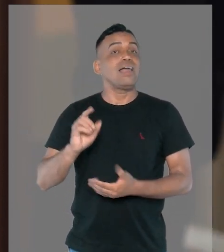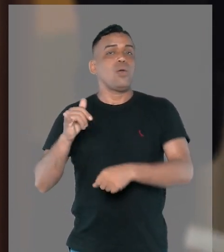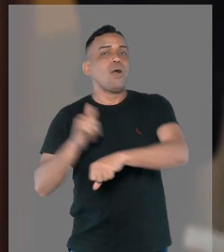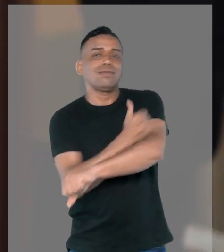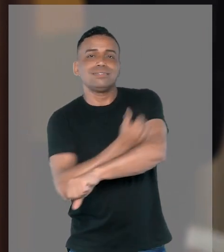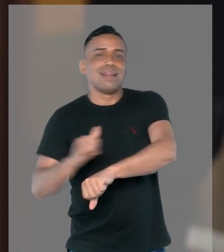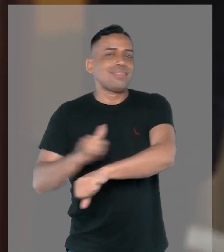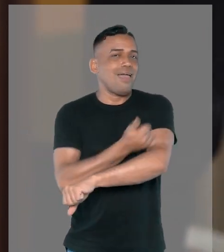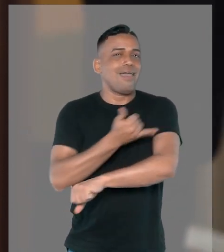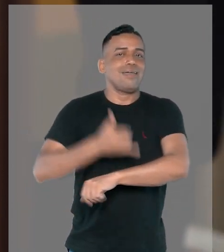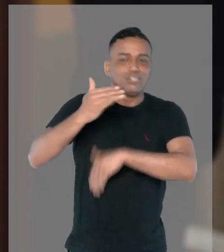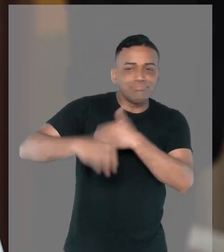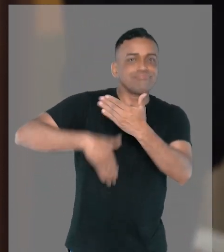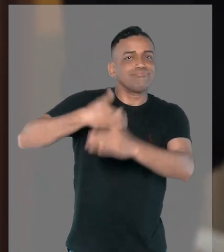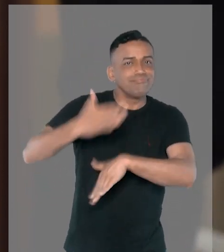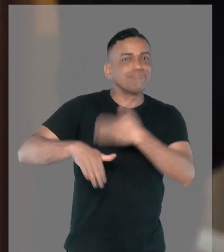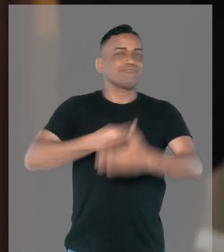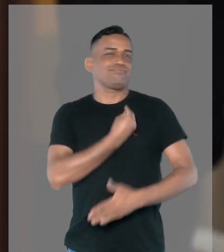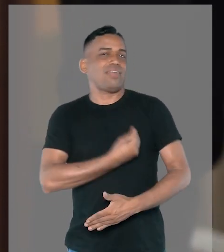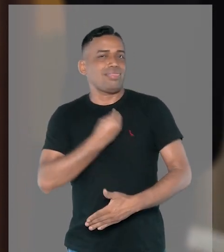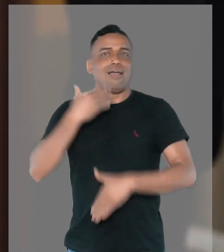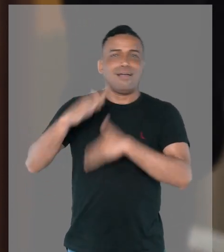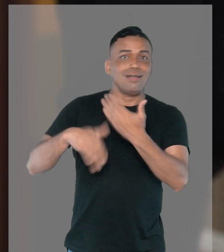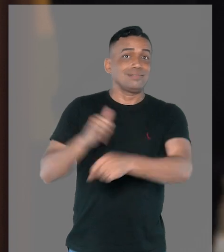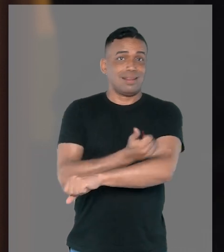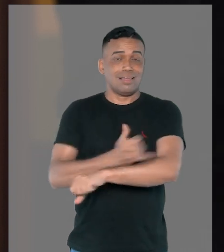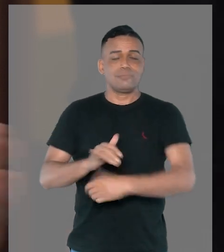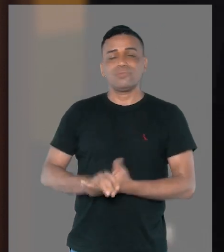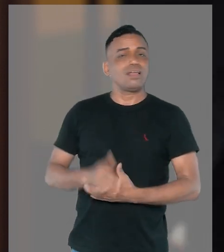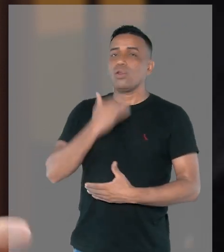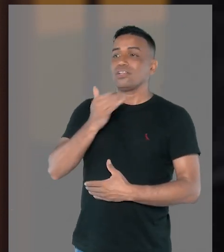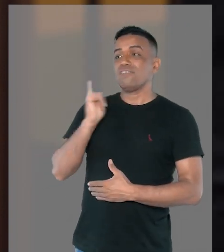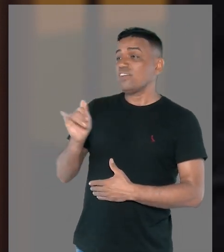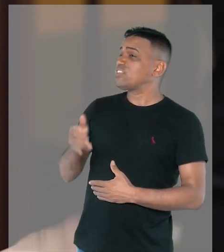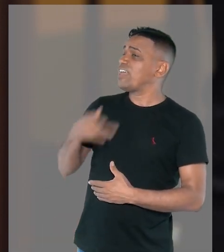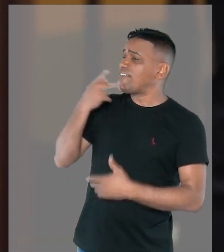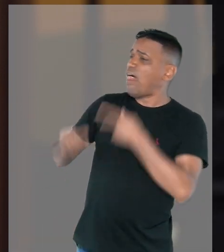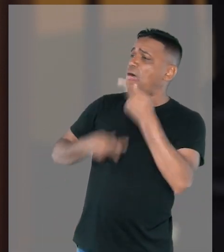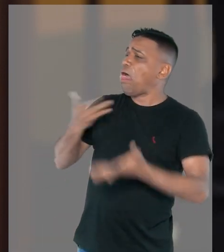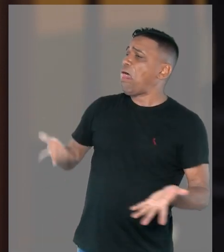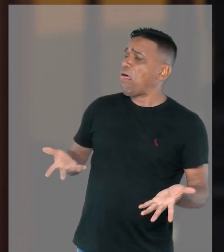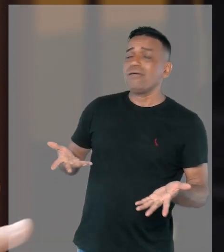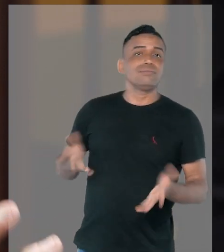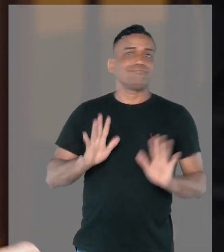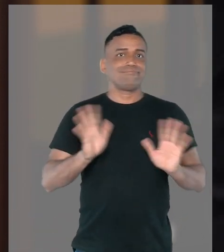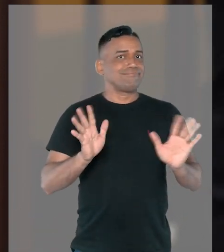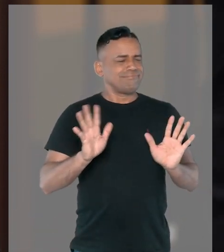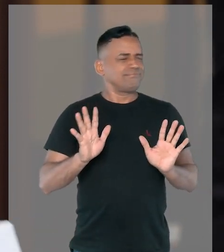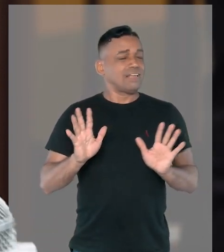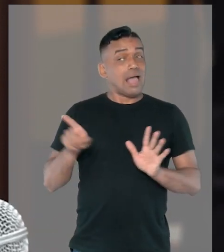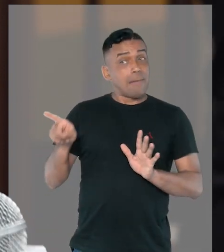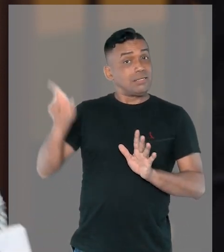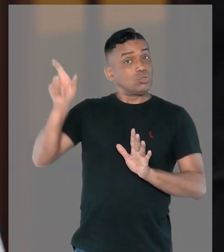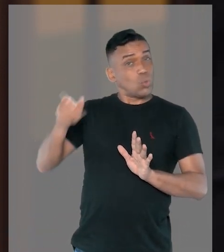estratégia. Estratégia de vida. Não adianta você dizer para uma pessoa, você está falando isso, você não devia falar assim. Não, tem que fazer